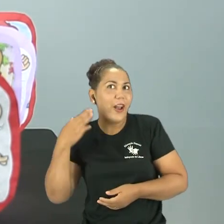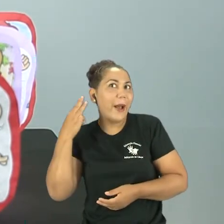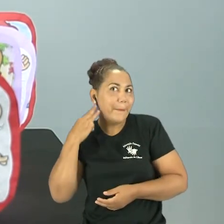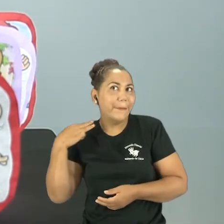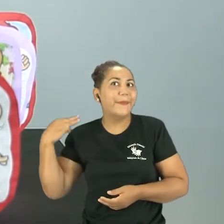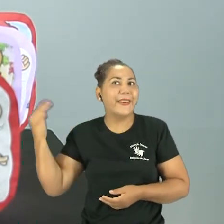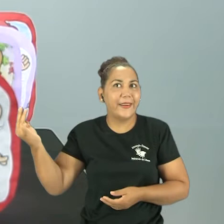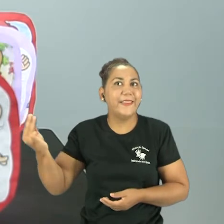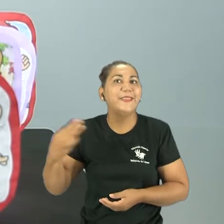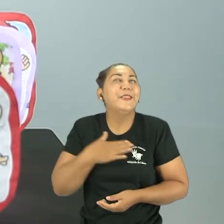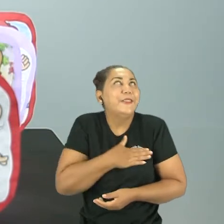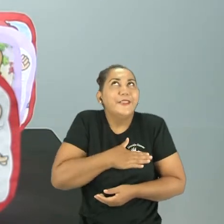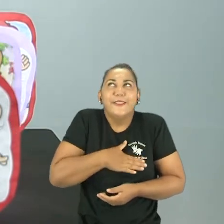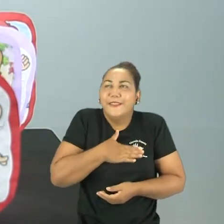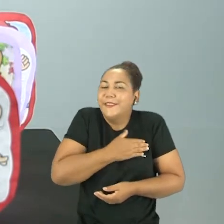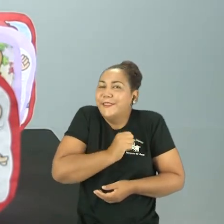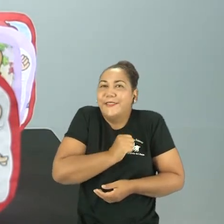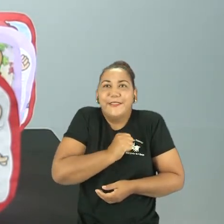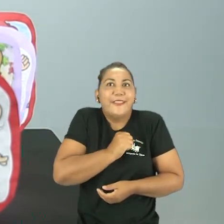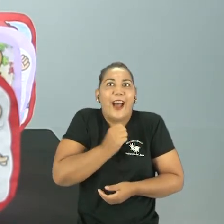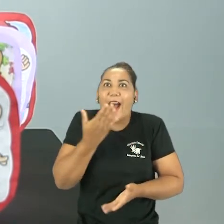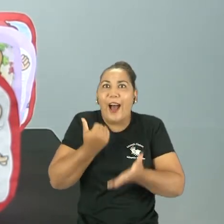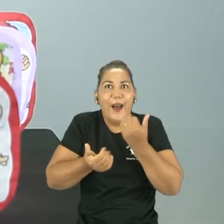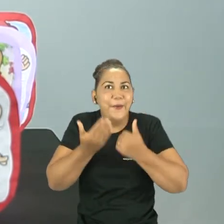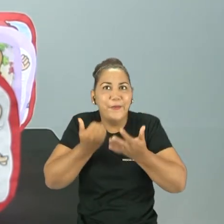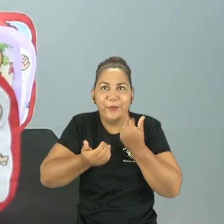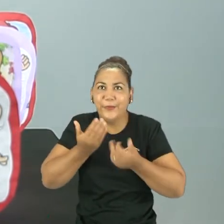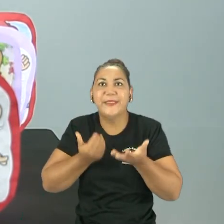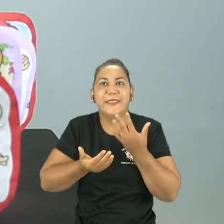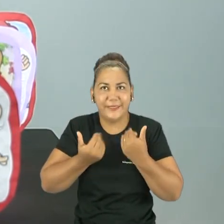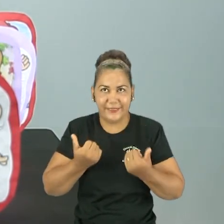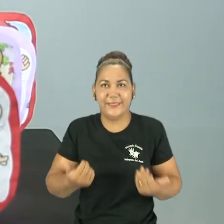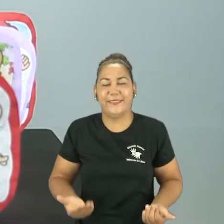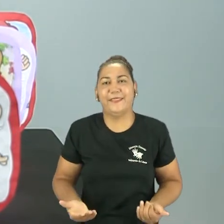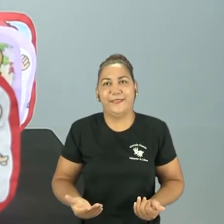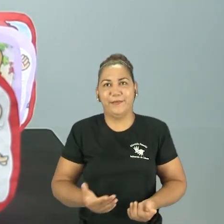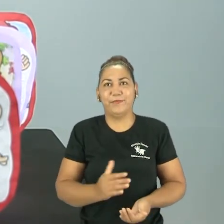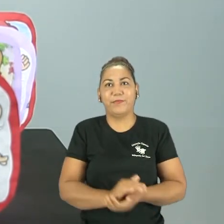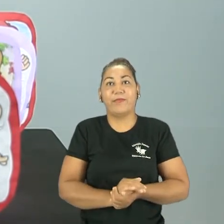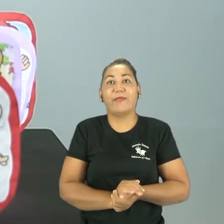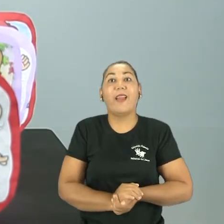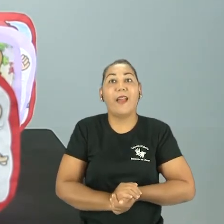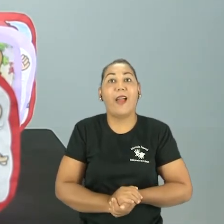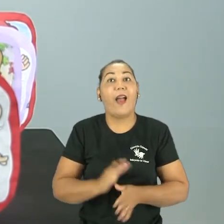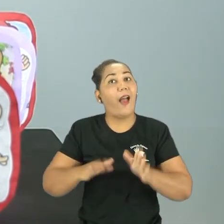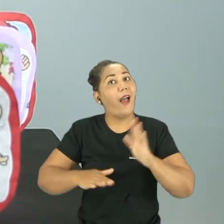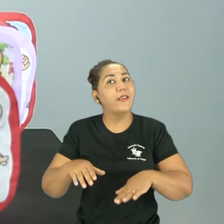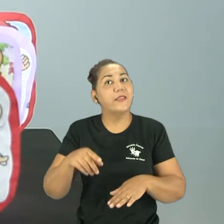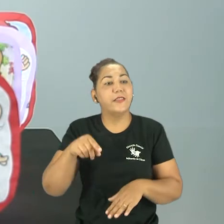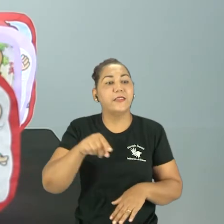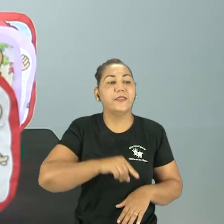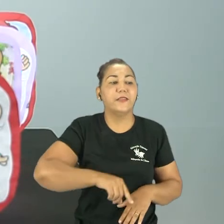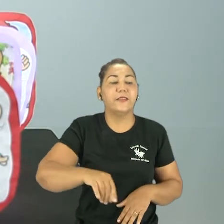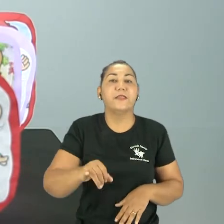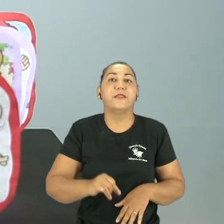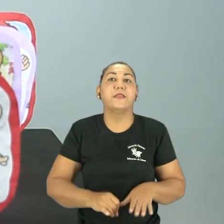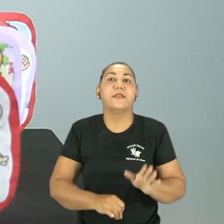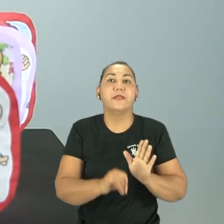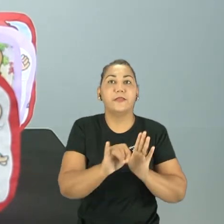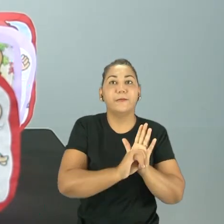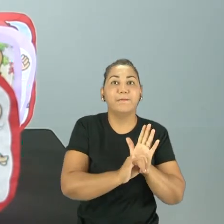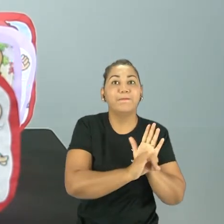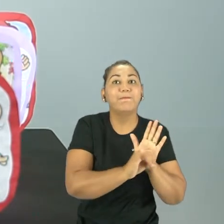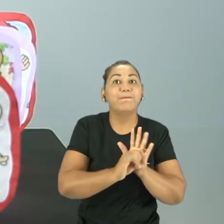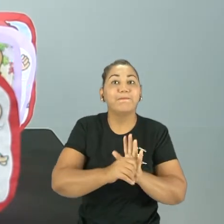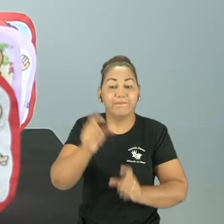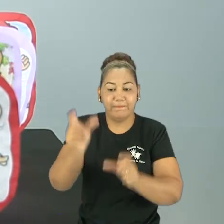então tem situações para todos os gostos, né? Você se identifica com cada personagem dependendo do